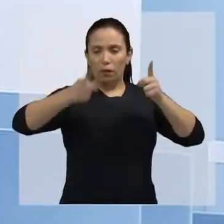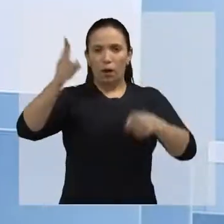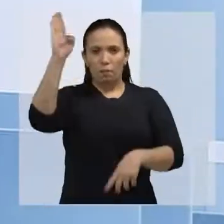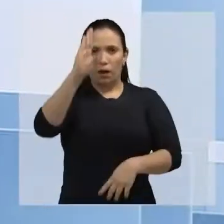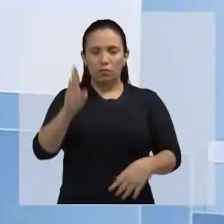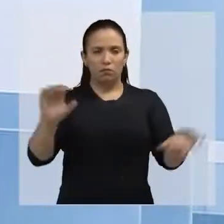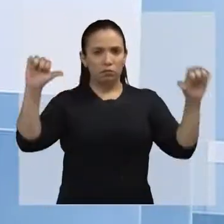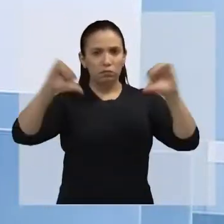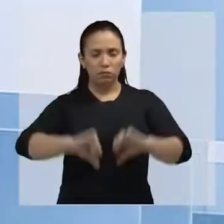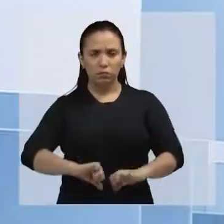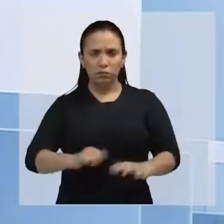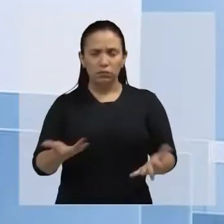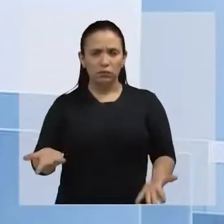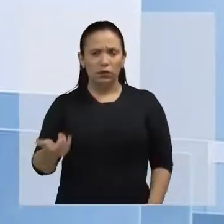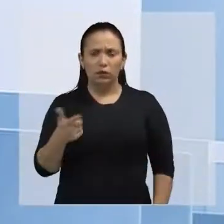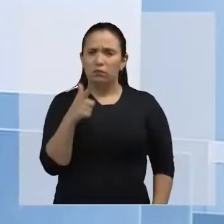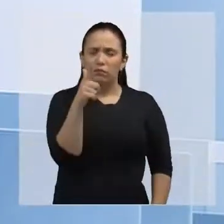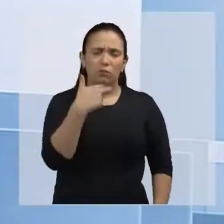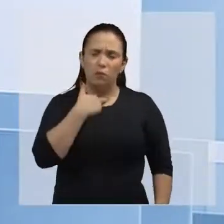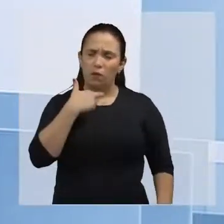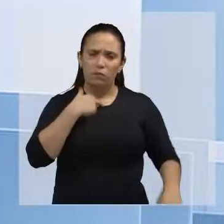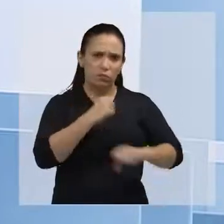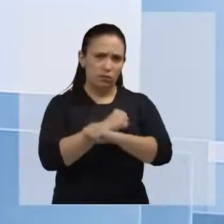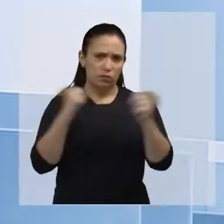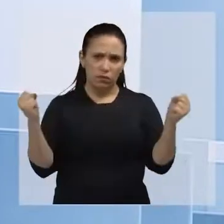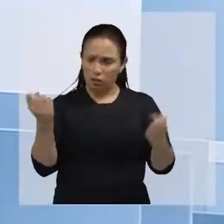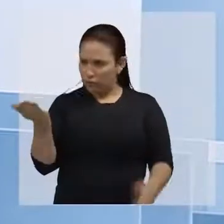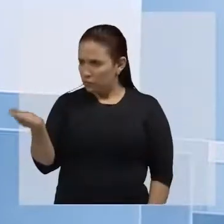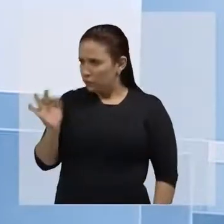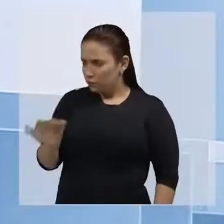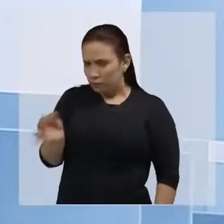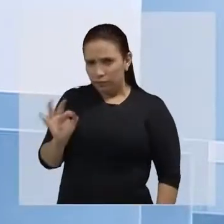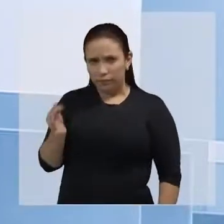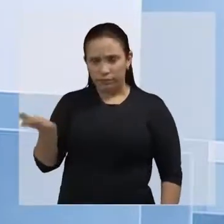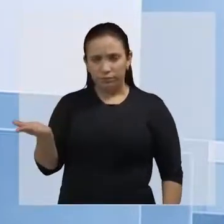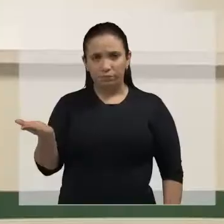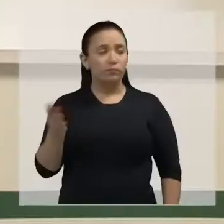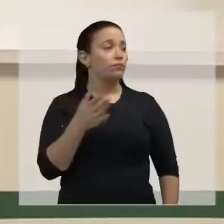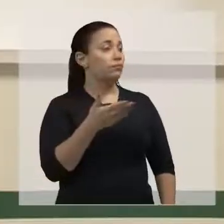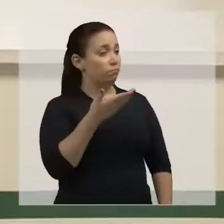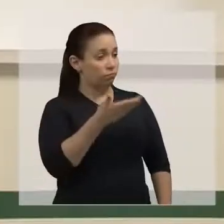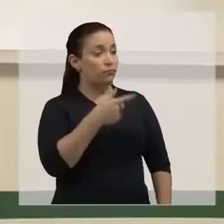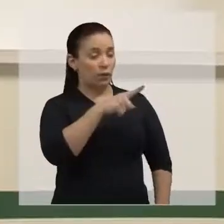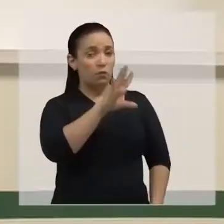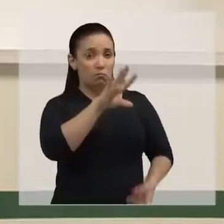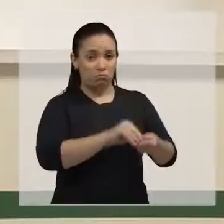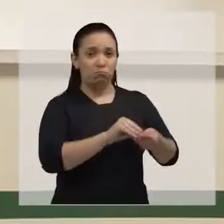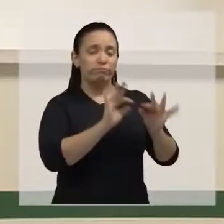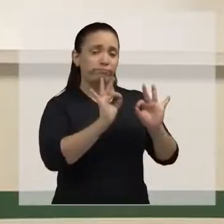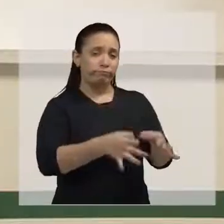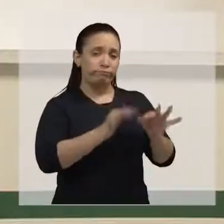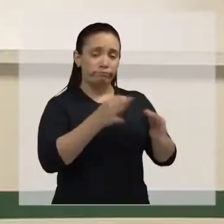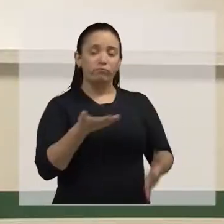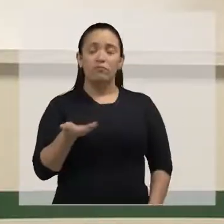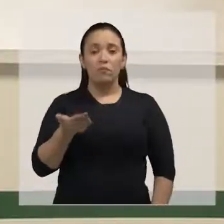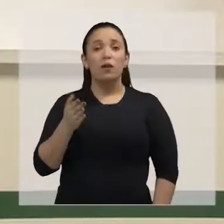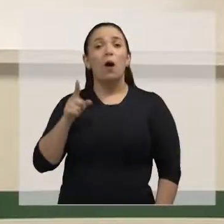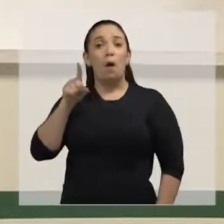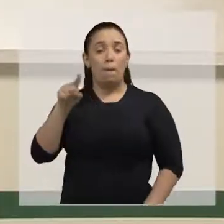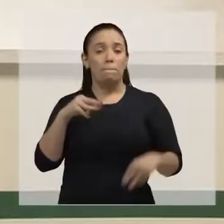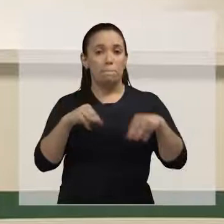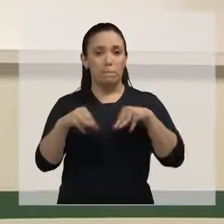buraco. Isso não existe, cara. Né, Luiz? Você tá entendendo? Eu acho que você resumiu tudo. E o ministro Barroso foi